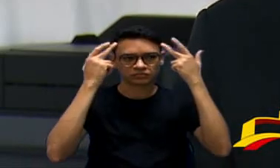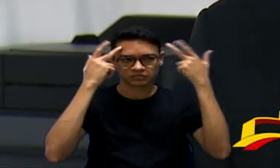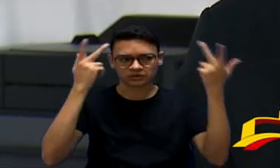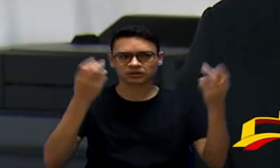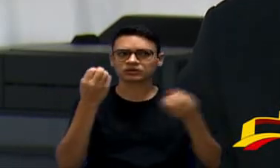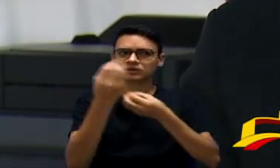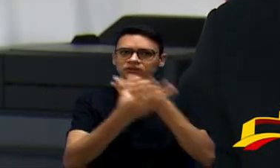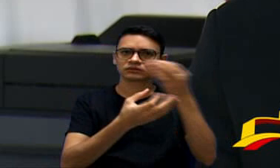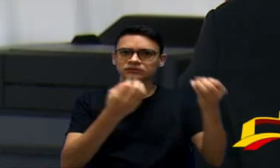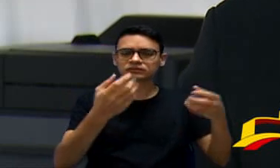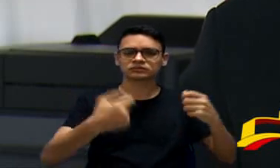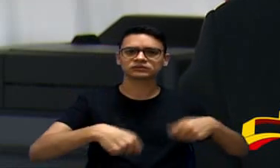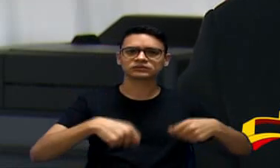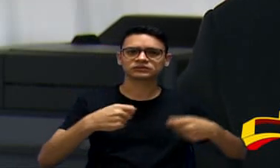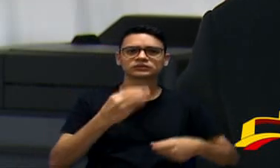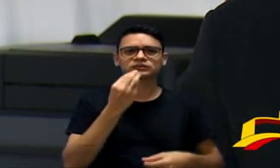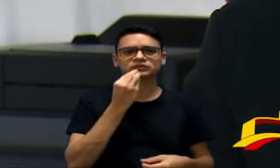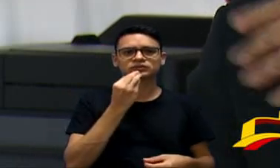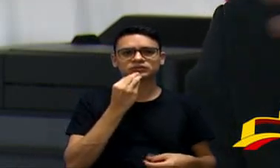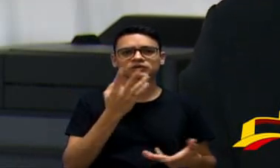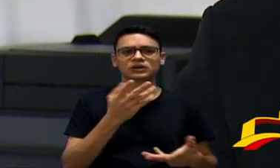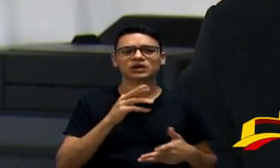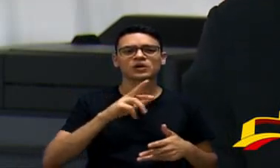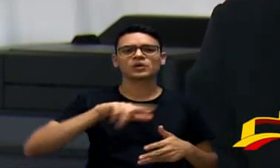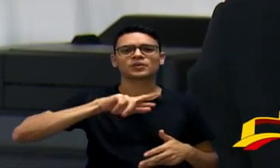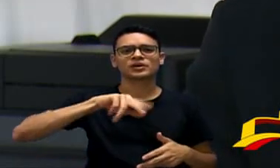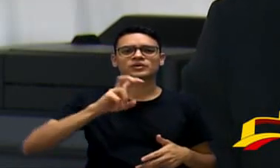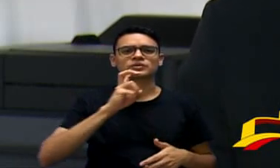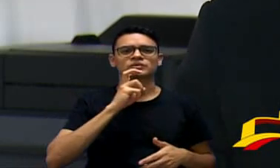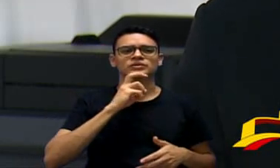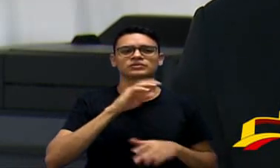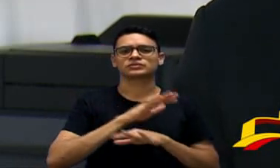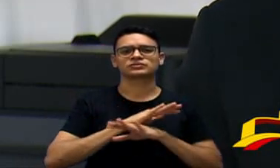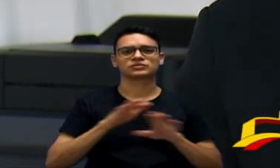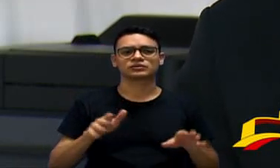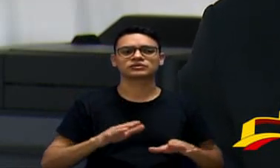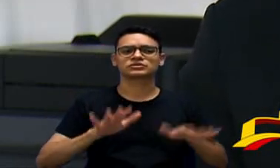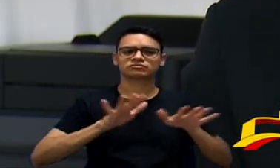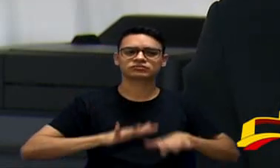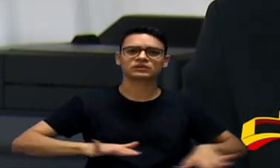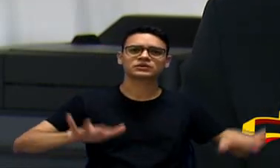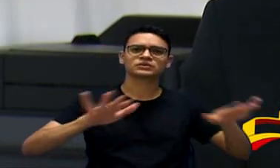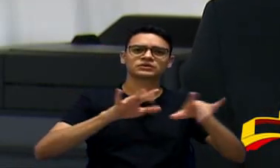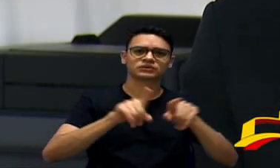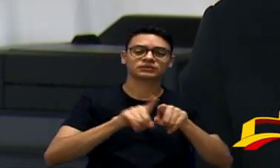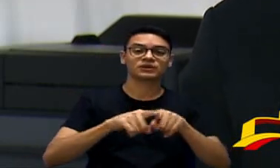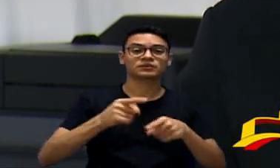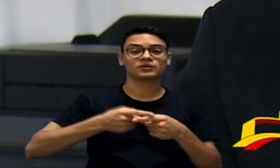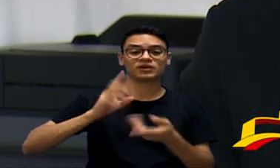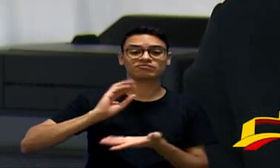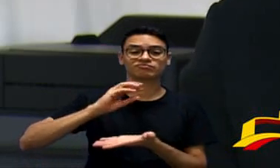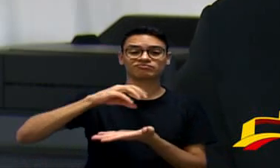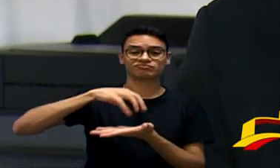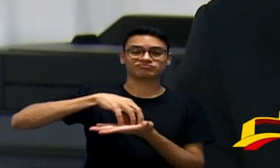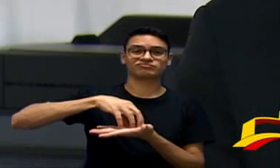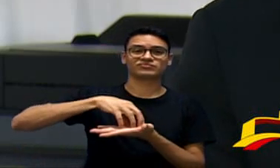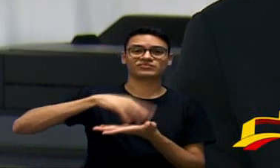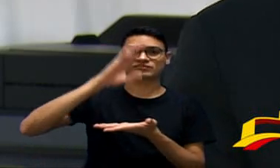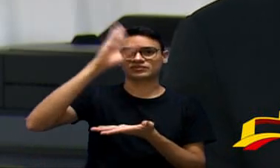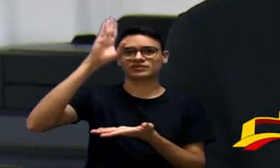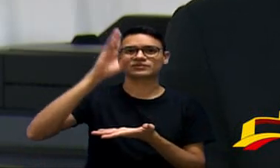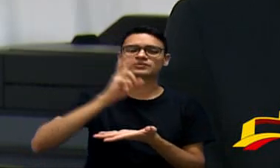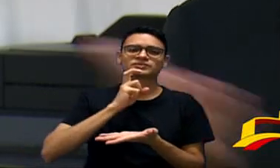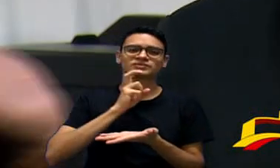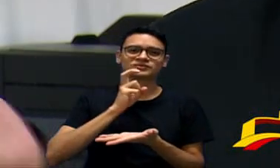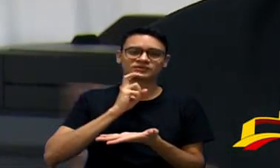aqui, para a cidade, não só para a cidade, para a região inteira, mas para a cidade de Sorocaba, que a metrópole é a cidade de Sorocaba. Ela que comanda os 48